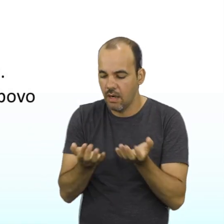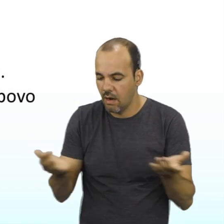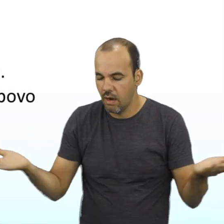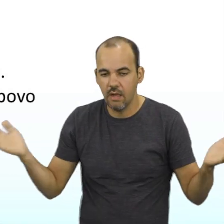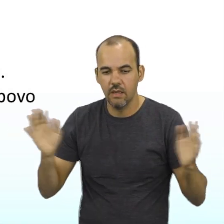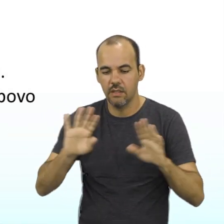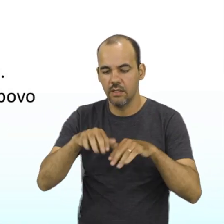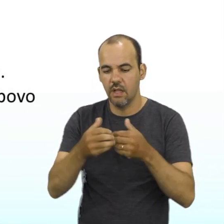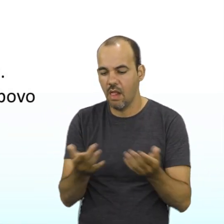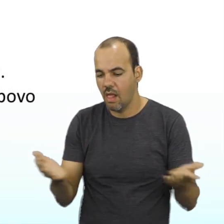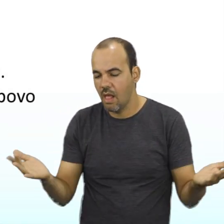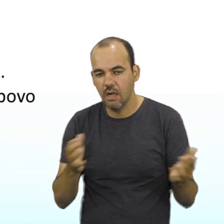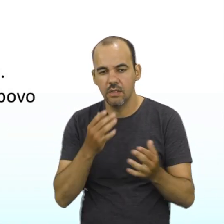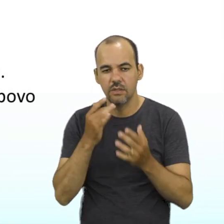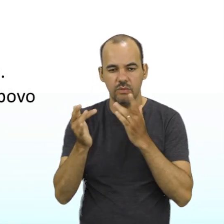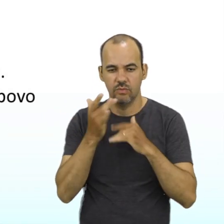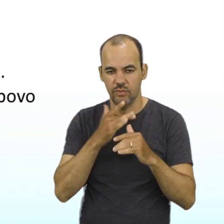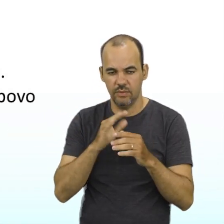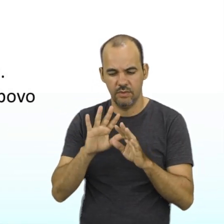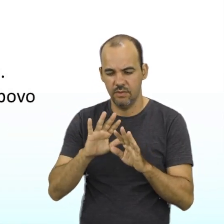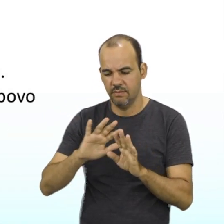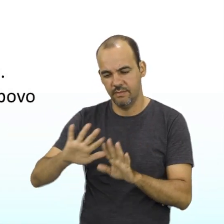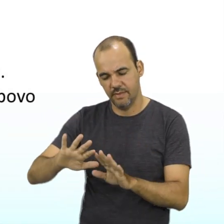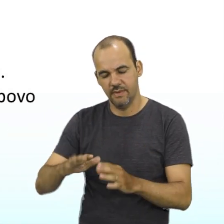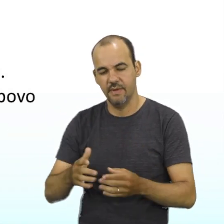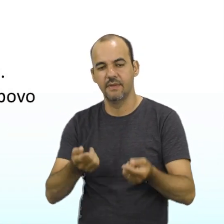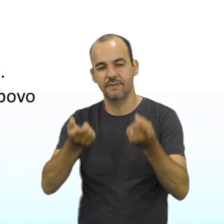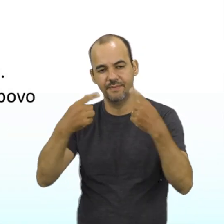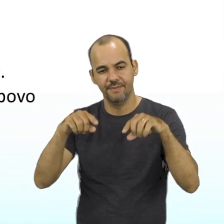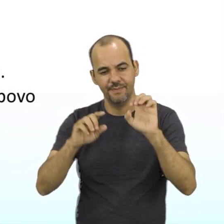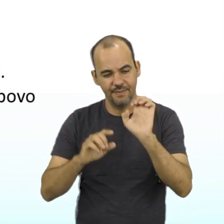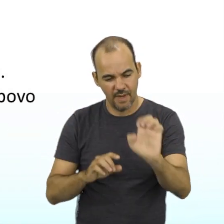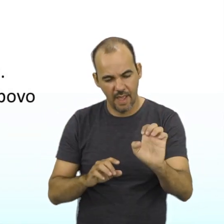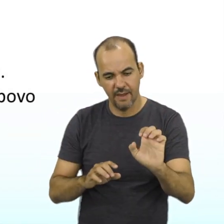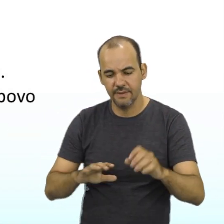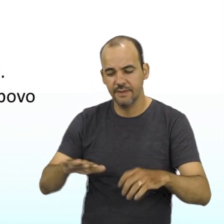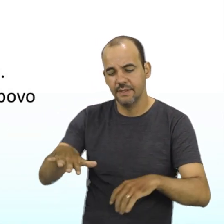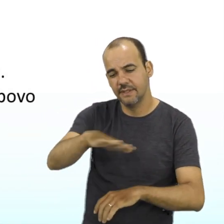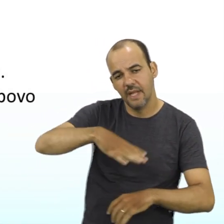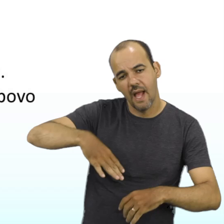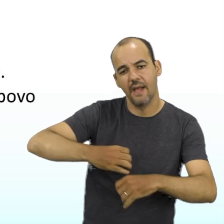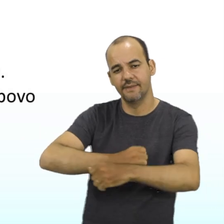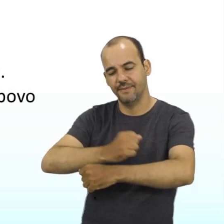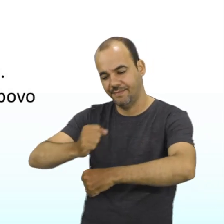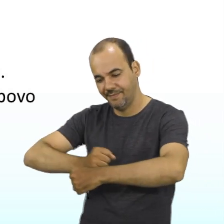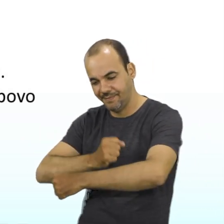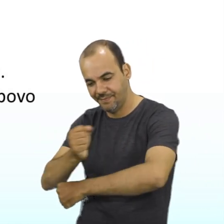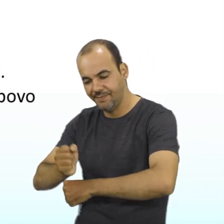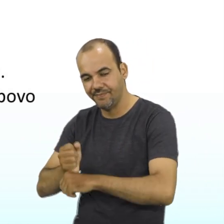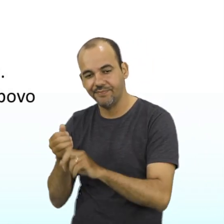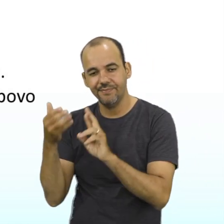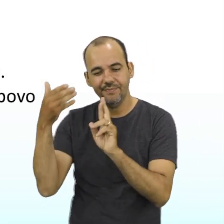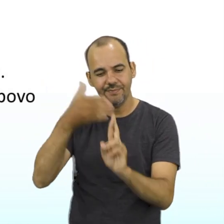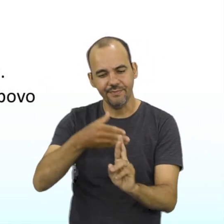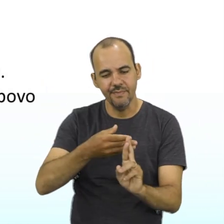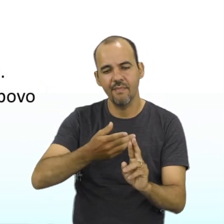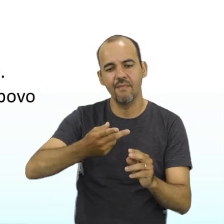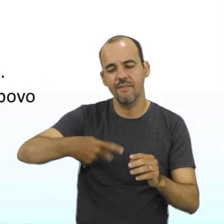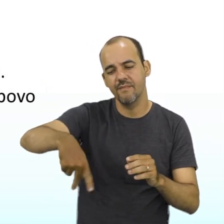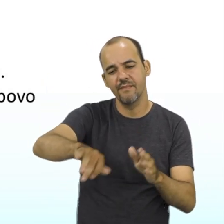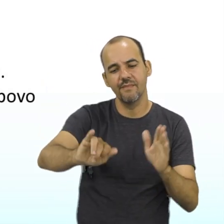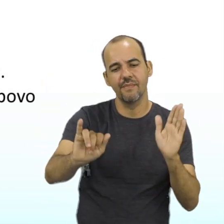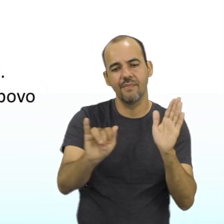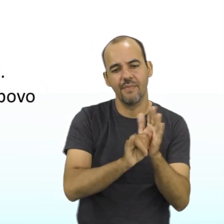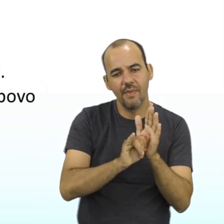mas não é a completa. E vem a nossa letra E, que é gastronomia como representação da identidade cultural